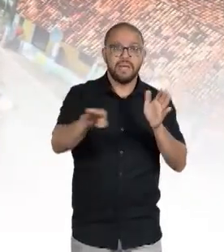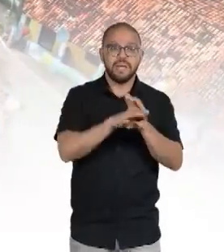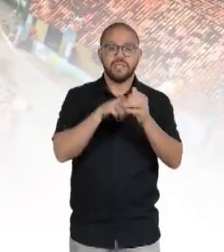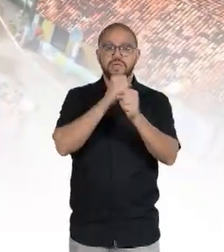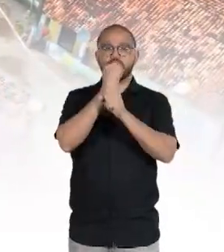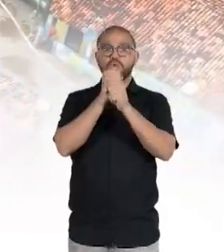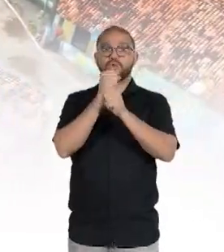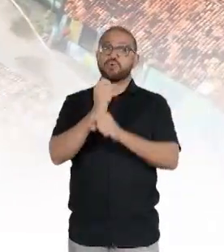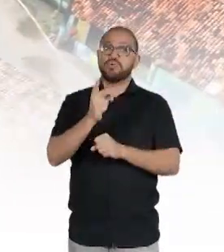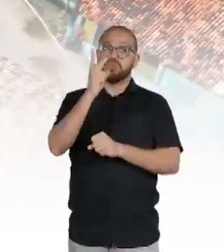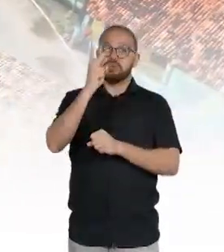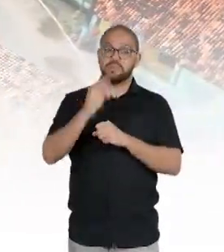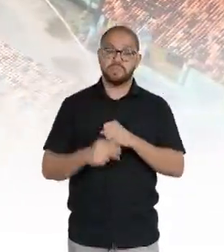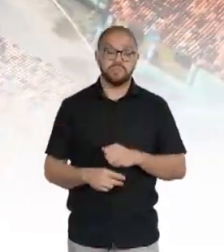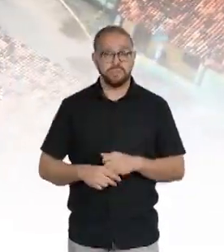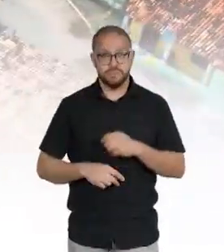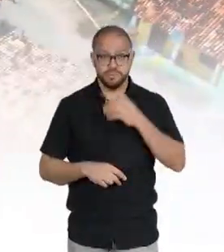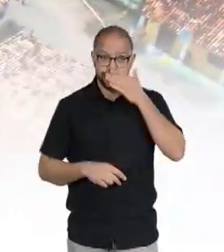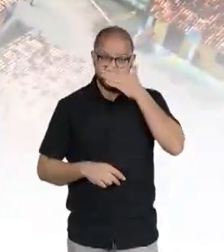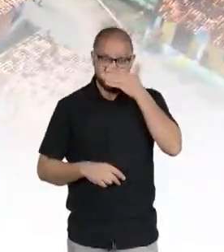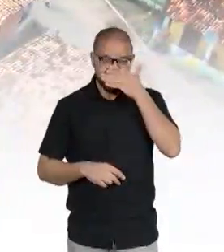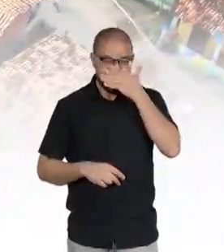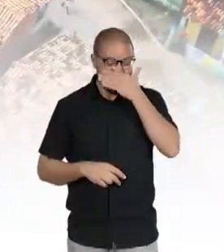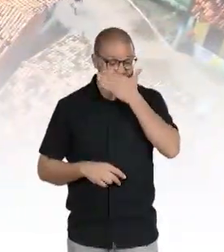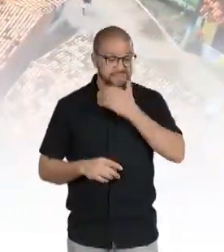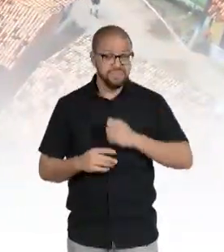2 anos a partir dessa decisão.